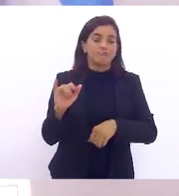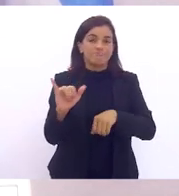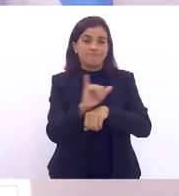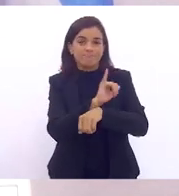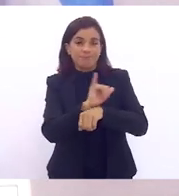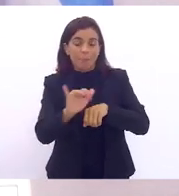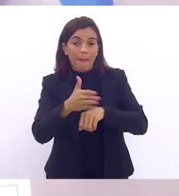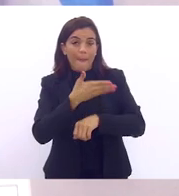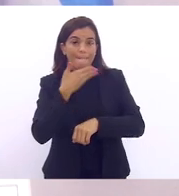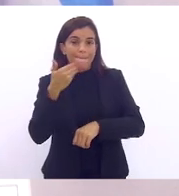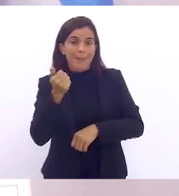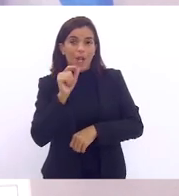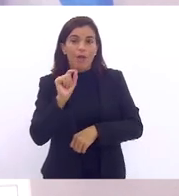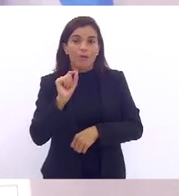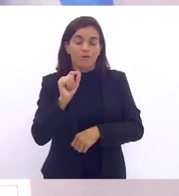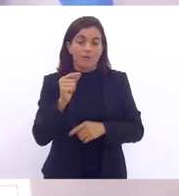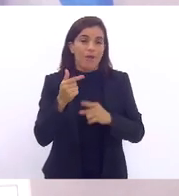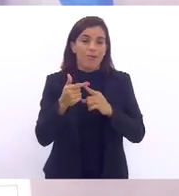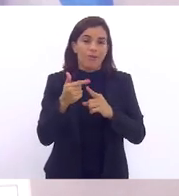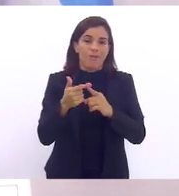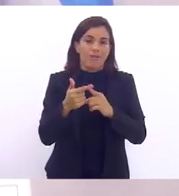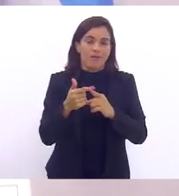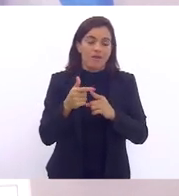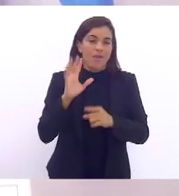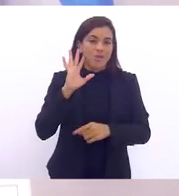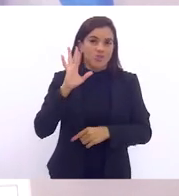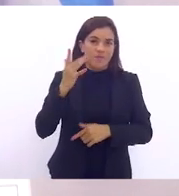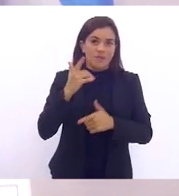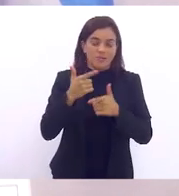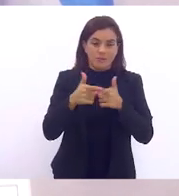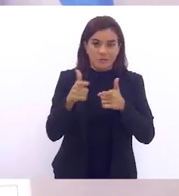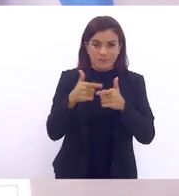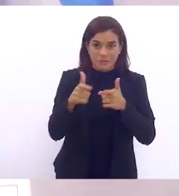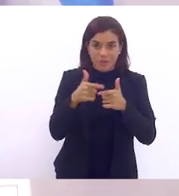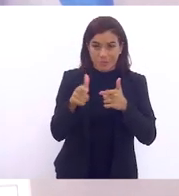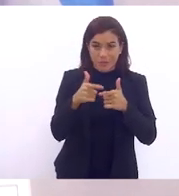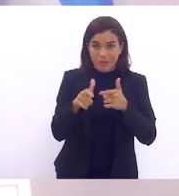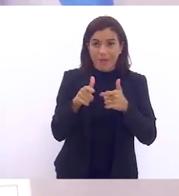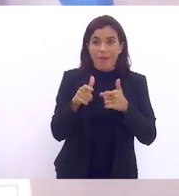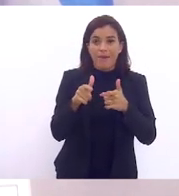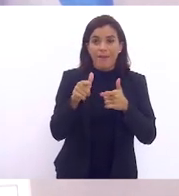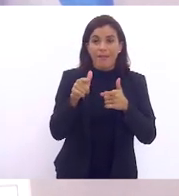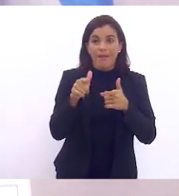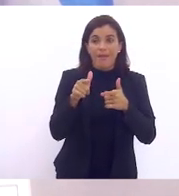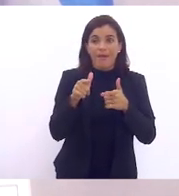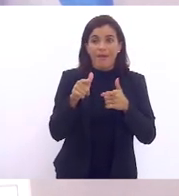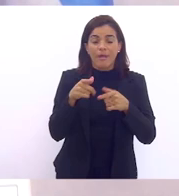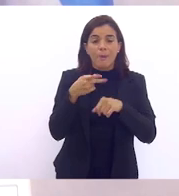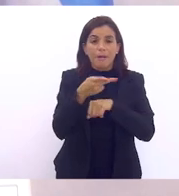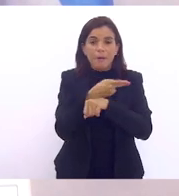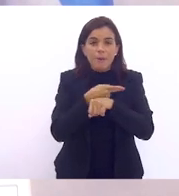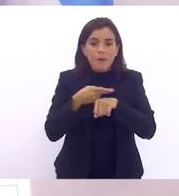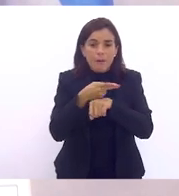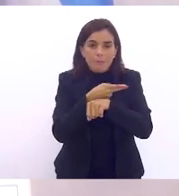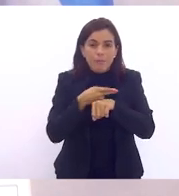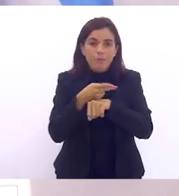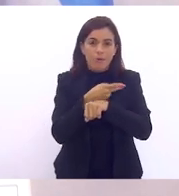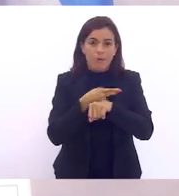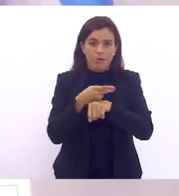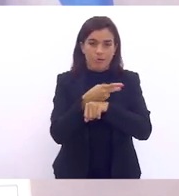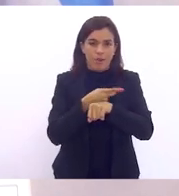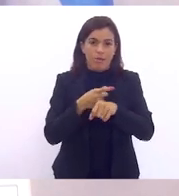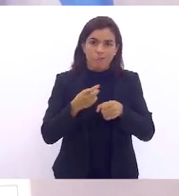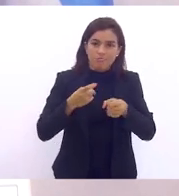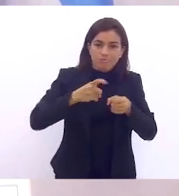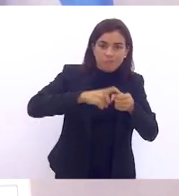vocês solucionarem uma grande parte desse problema que a gente tá vendo aqui é justamente buscar a conexão o convênio